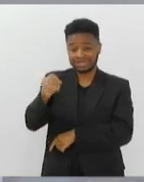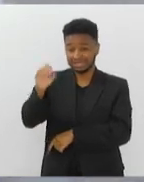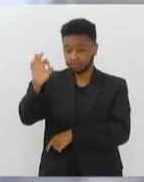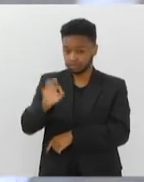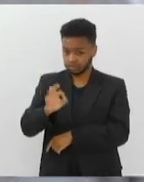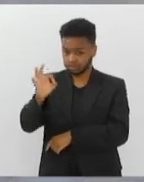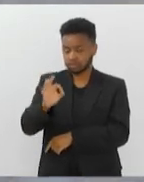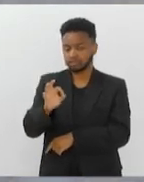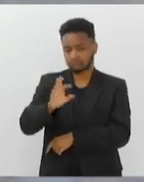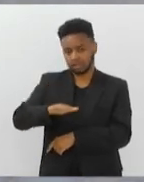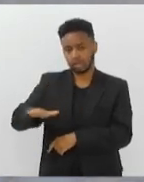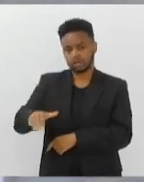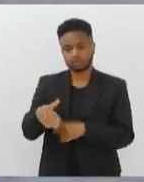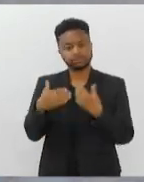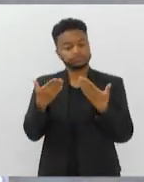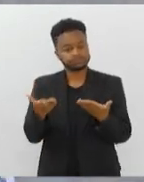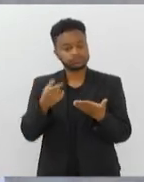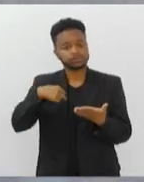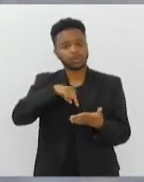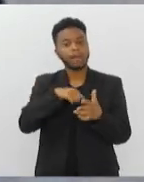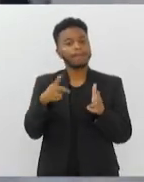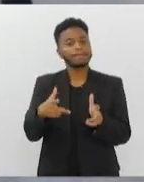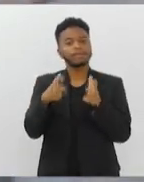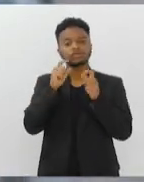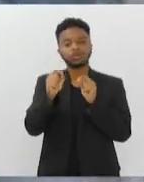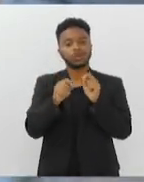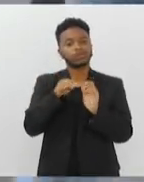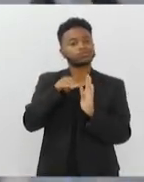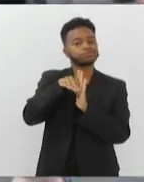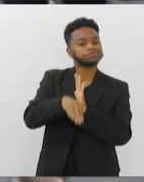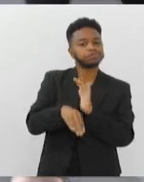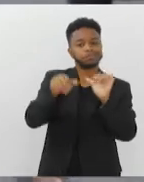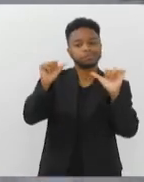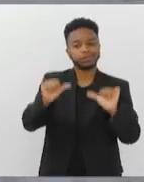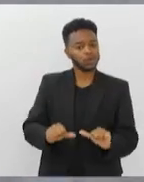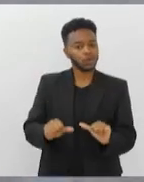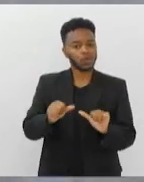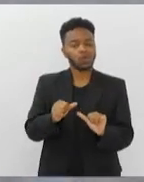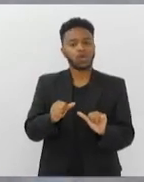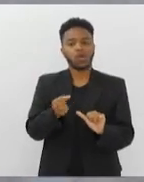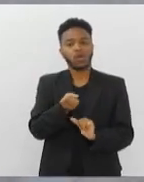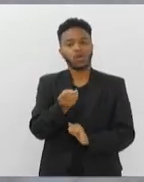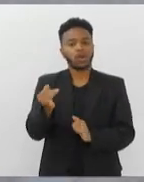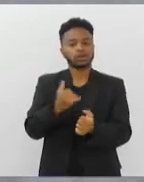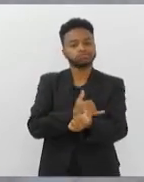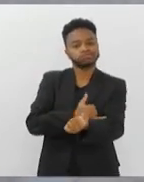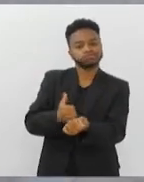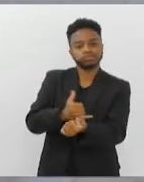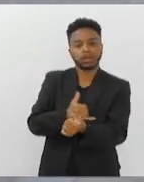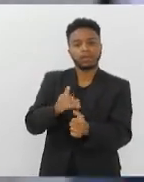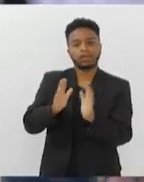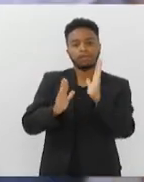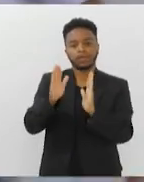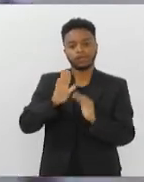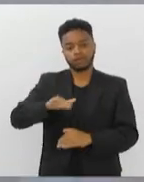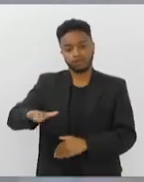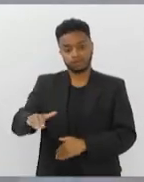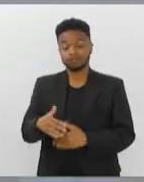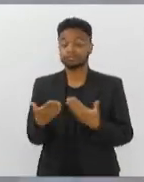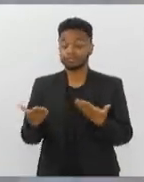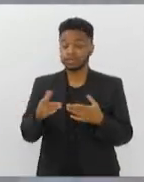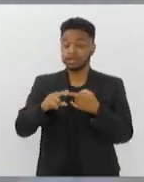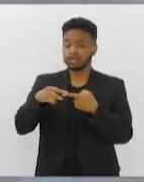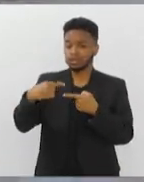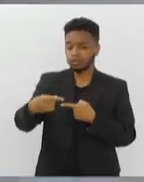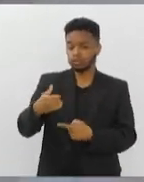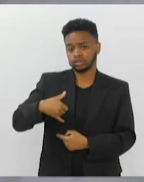70%. Então, assim, a gente vem observando essa piora galopante dos níveis de colesterol na infância. Geralmente, depois dos